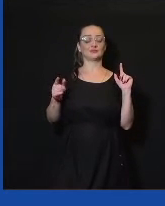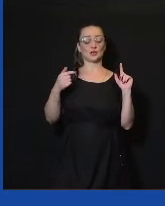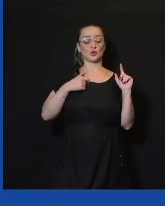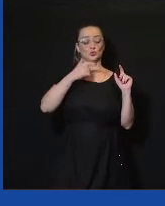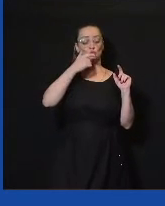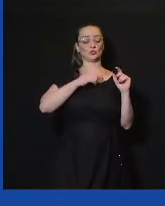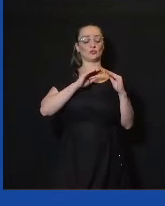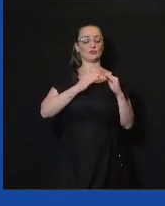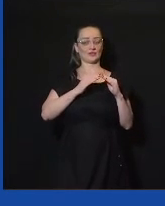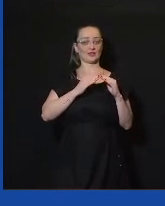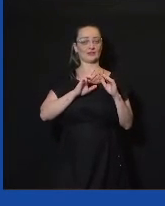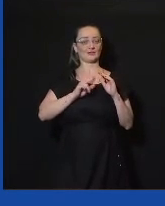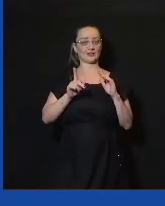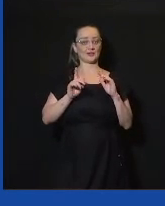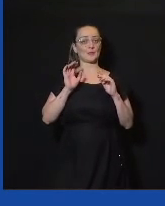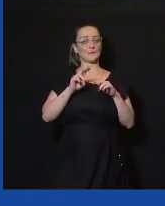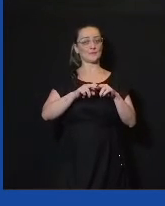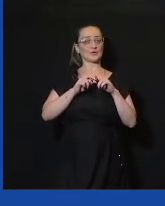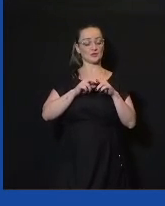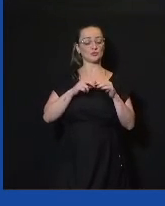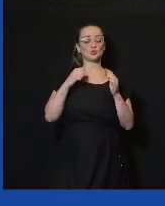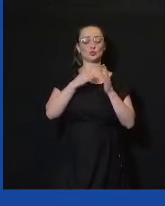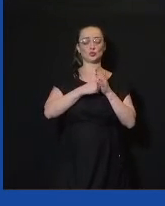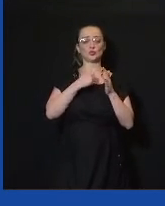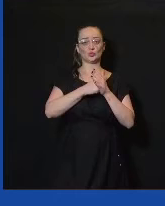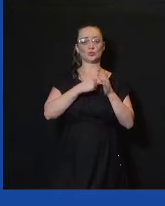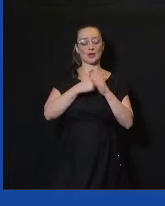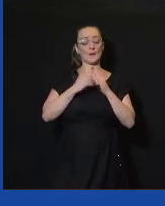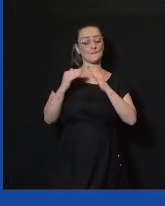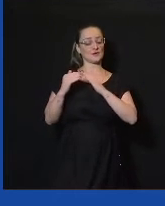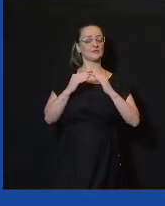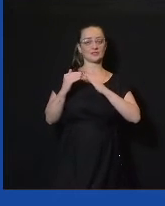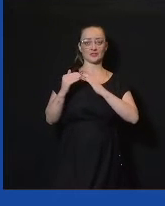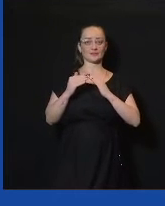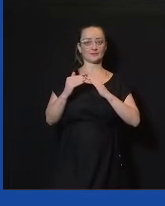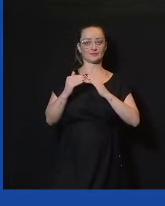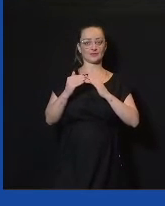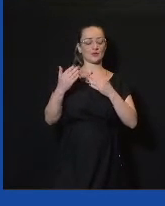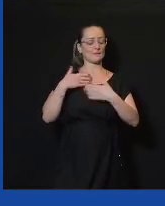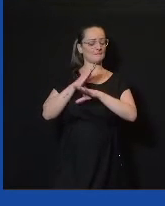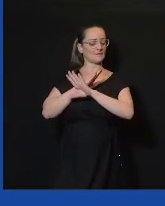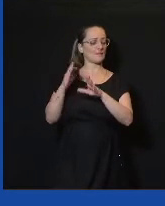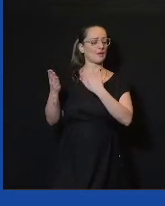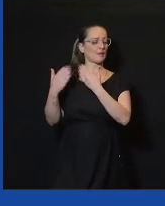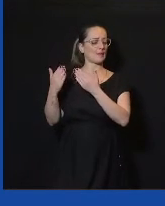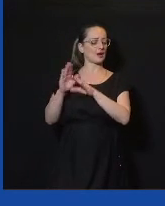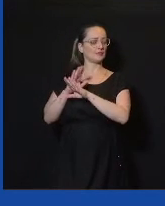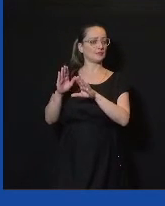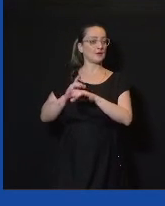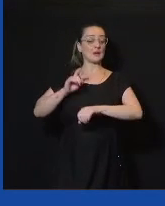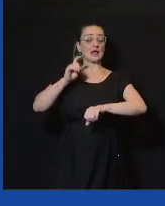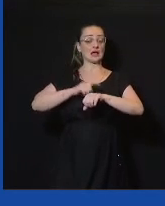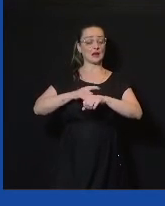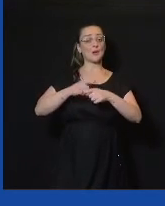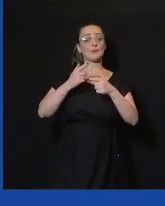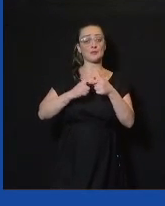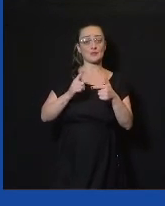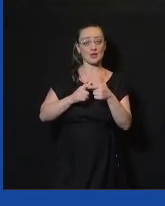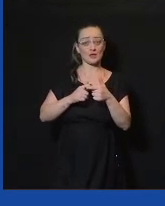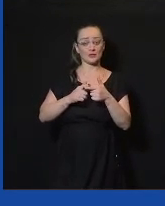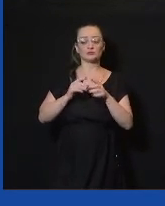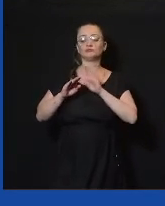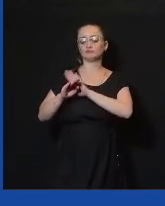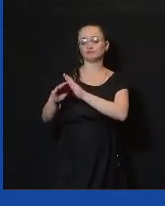favela. Eu posso brigar com meu vizinho, de não falar com ele. Na hora do perrengue, todo mundo se